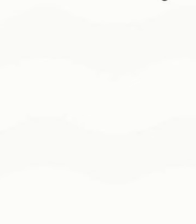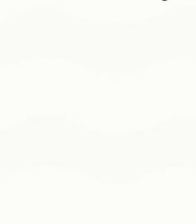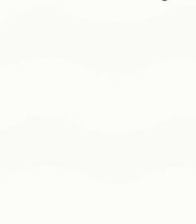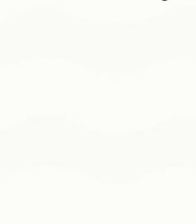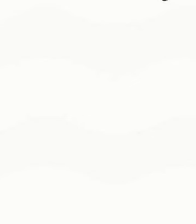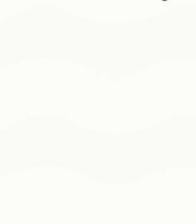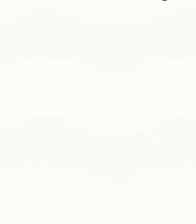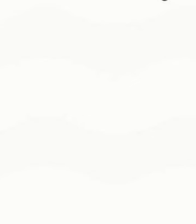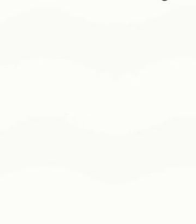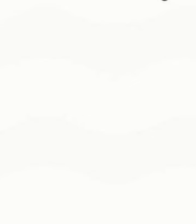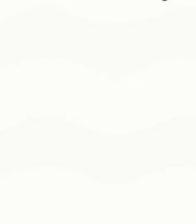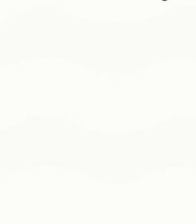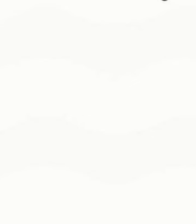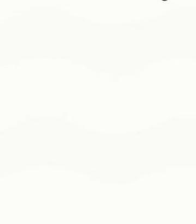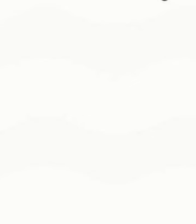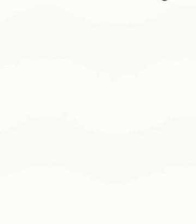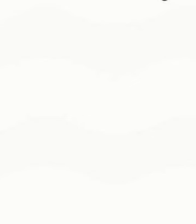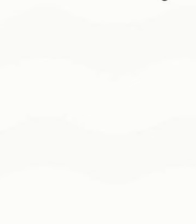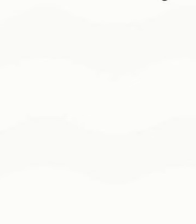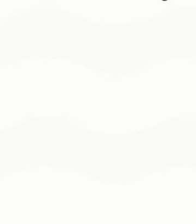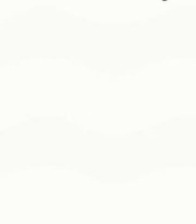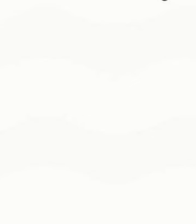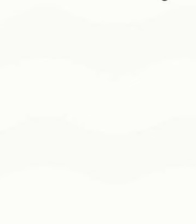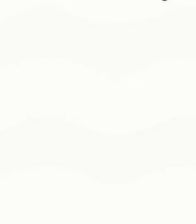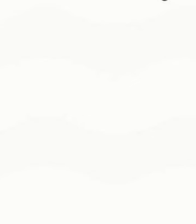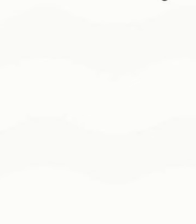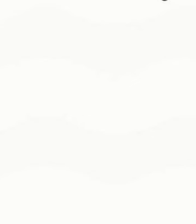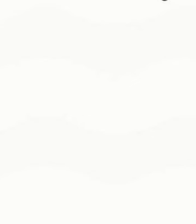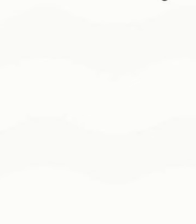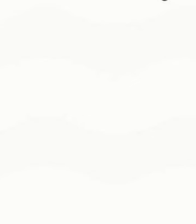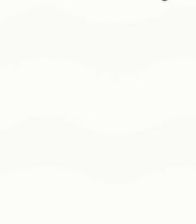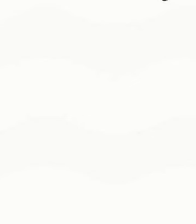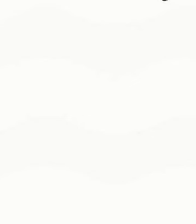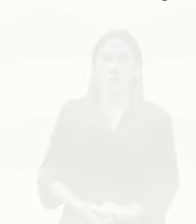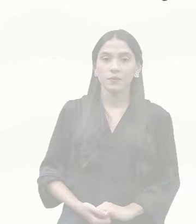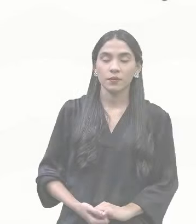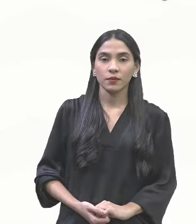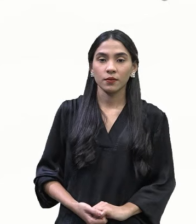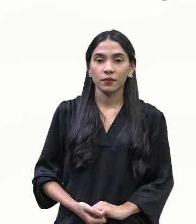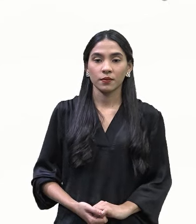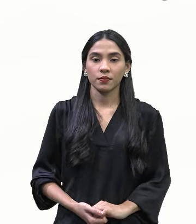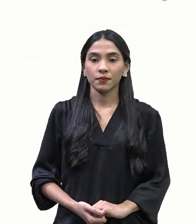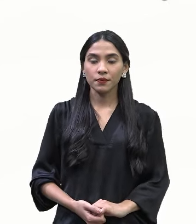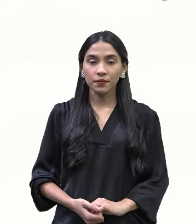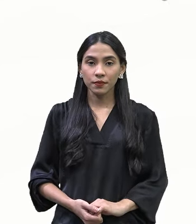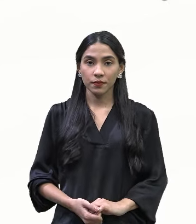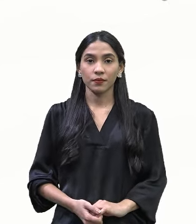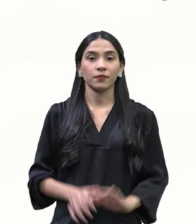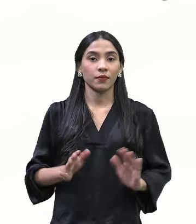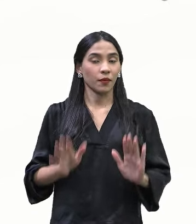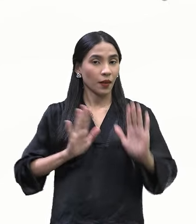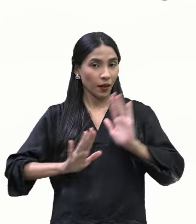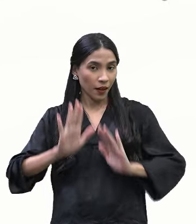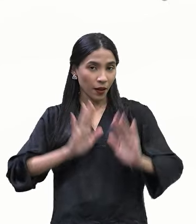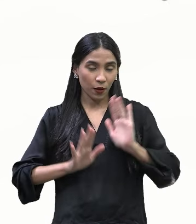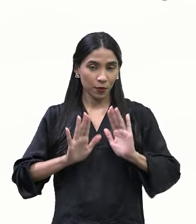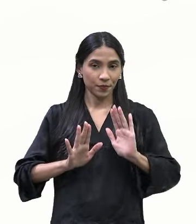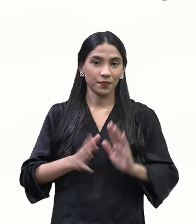de um processo onde libera calor do sistema para o ambiente, como assim? Calma, não se